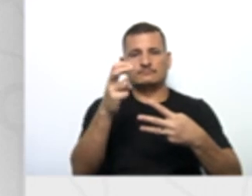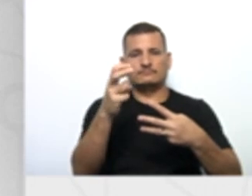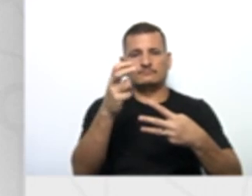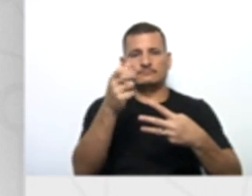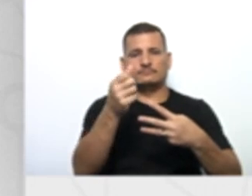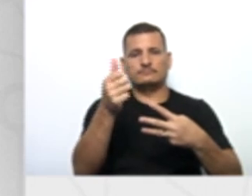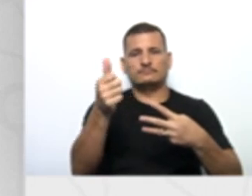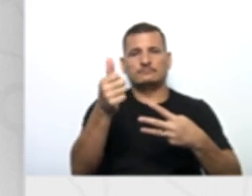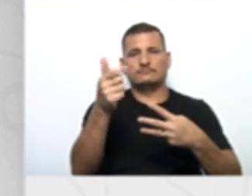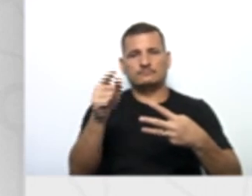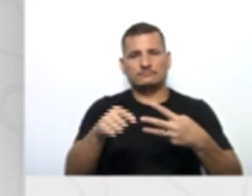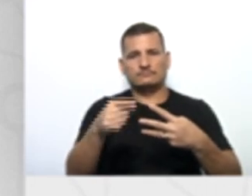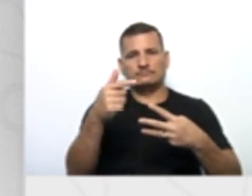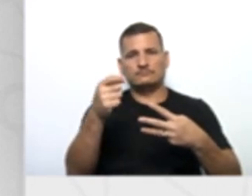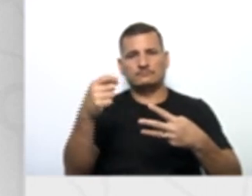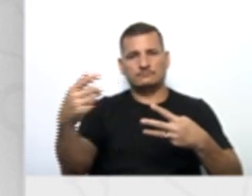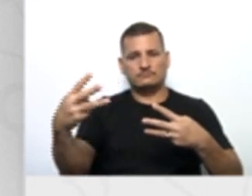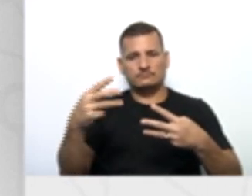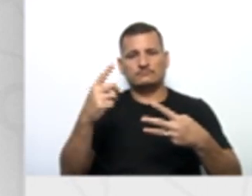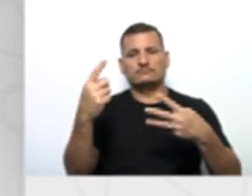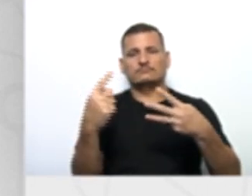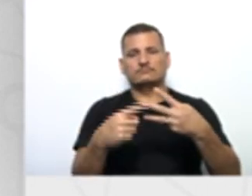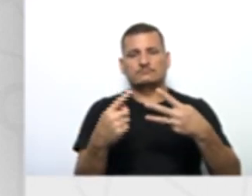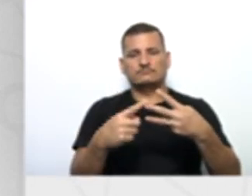1561/2003, o projeto de lei